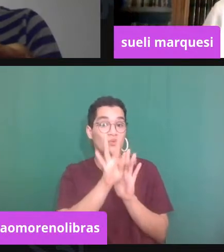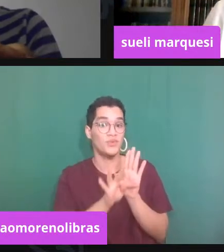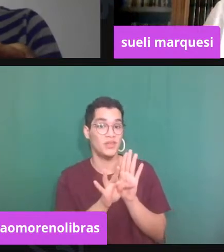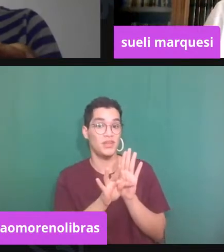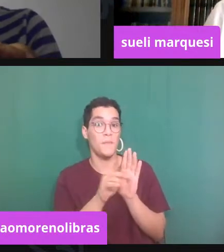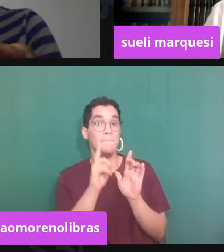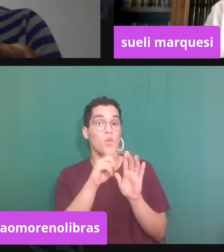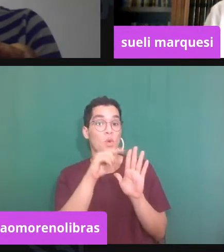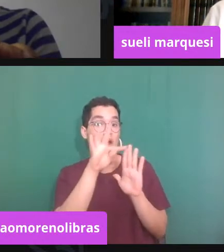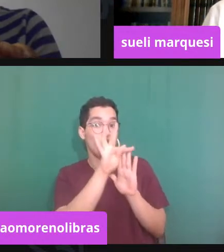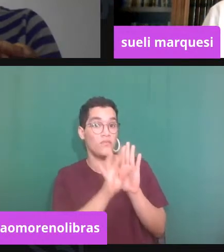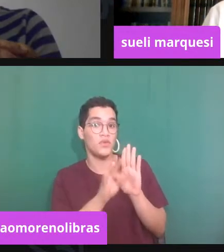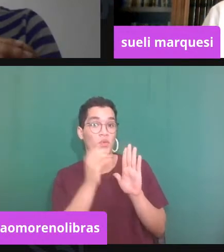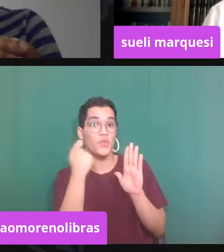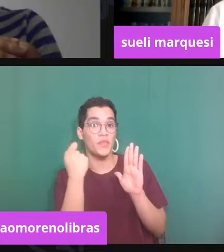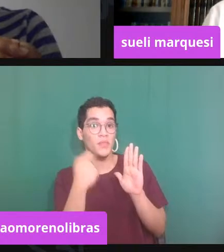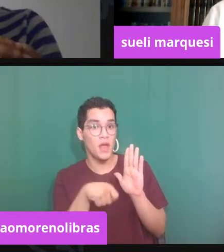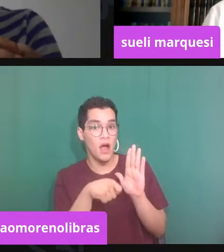né?